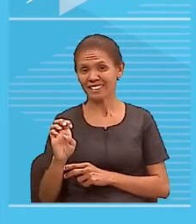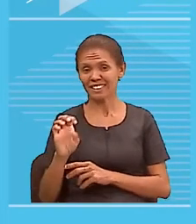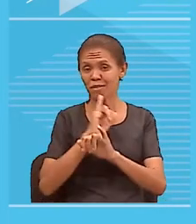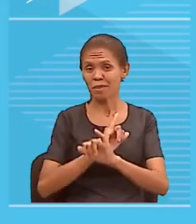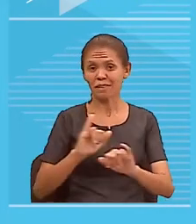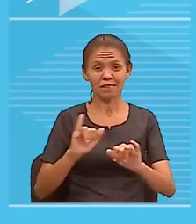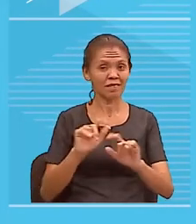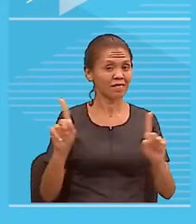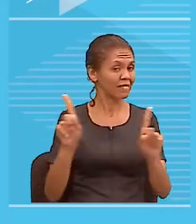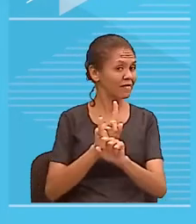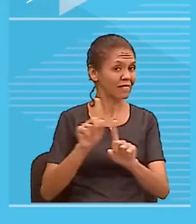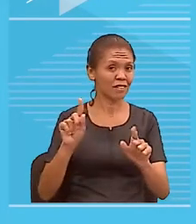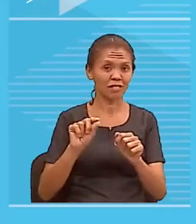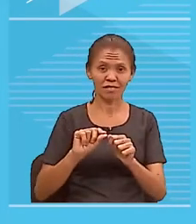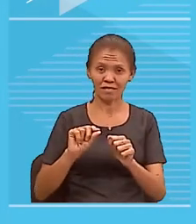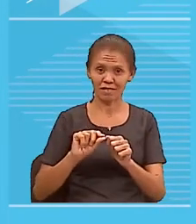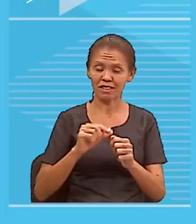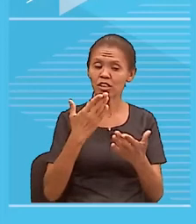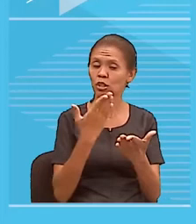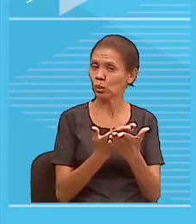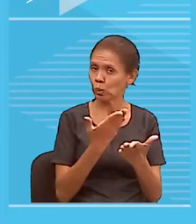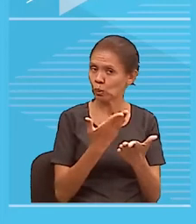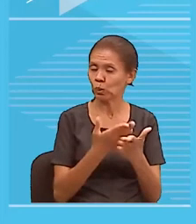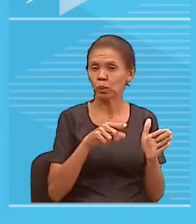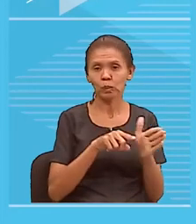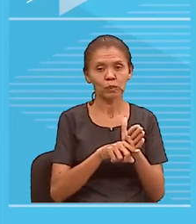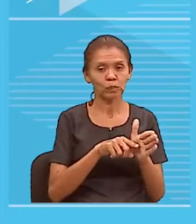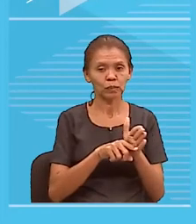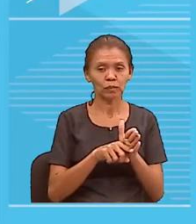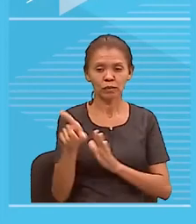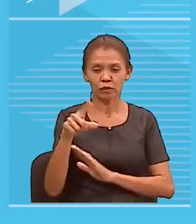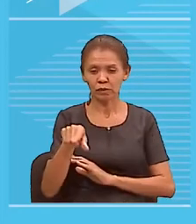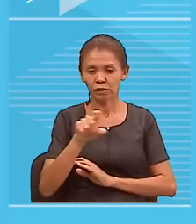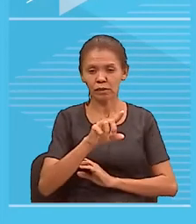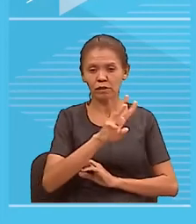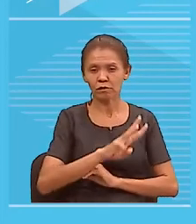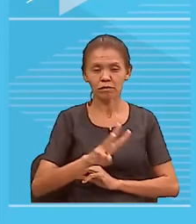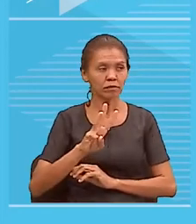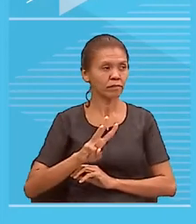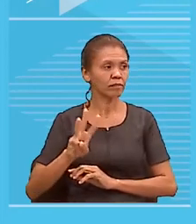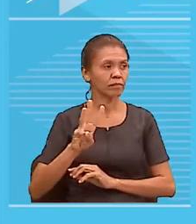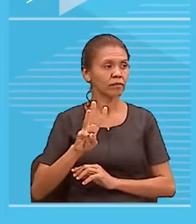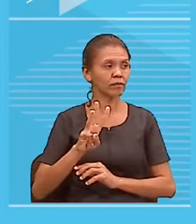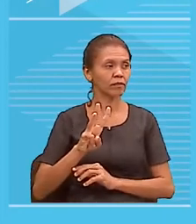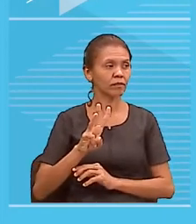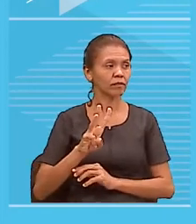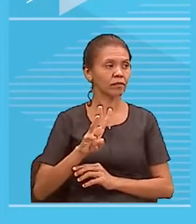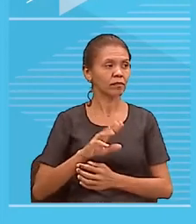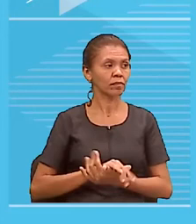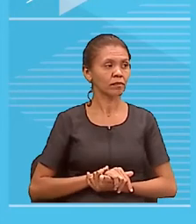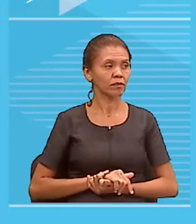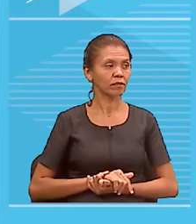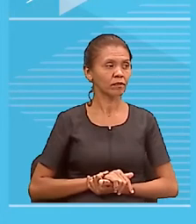o água já tem estudos já tem artigos científicos procure no Science Direct eu posso